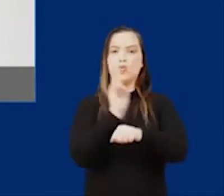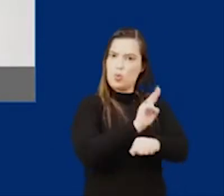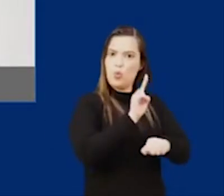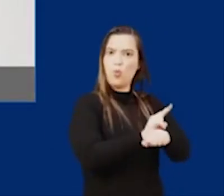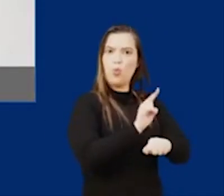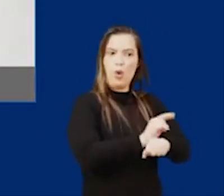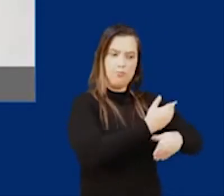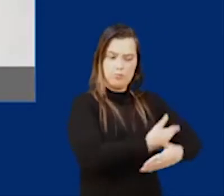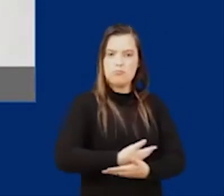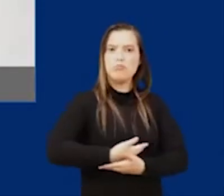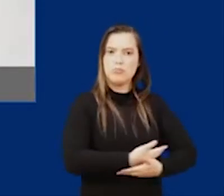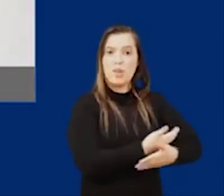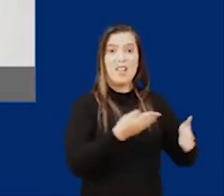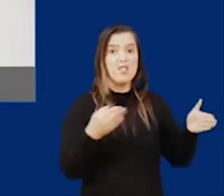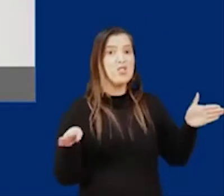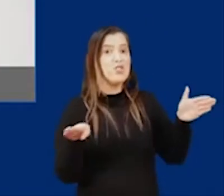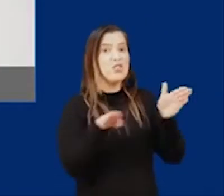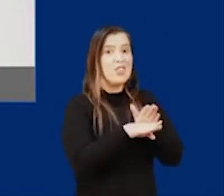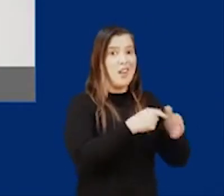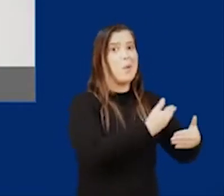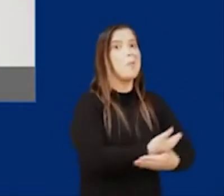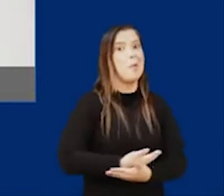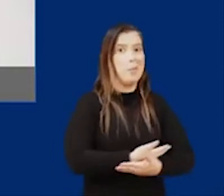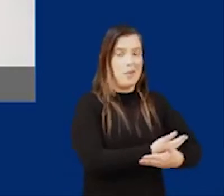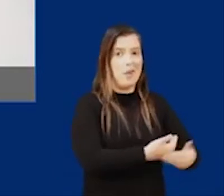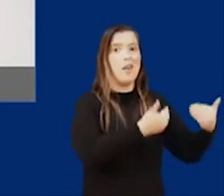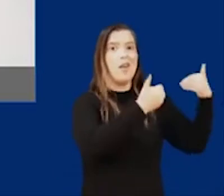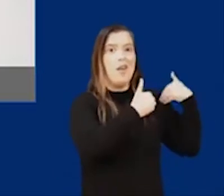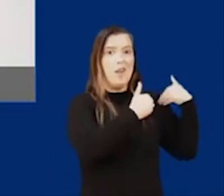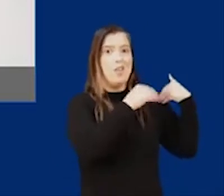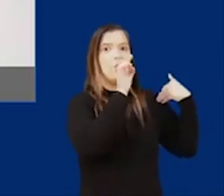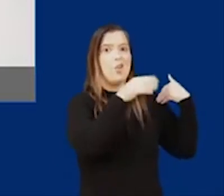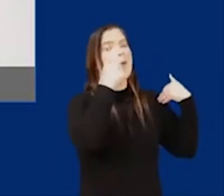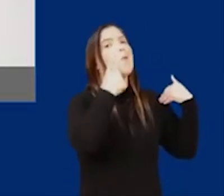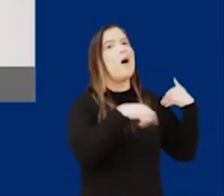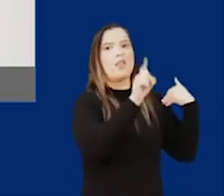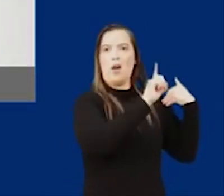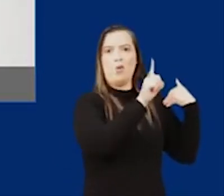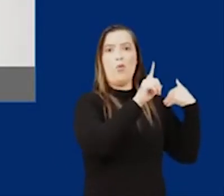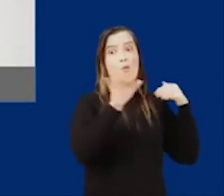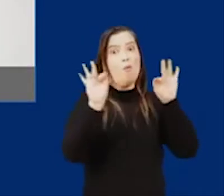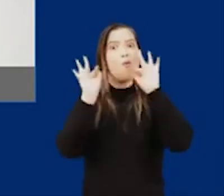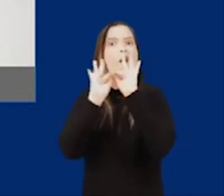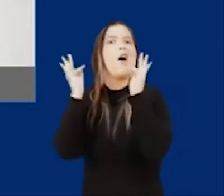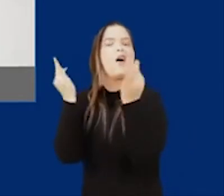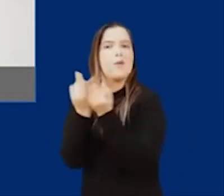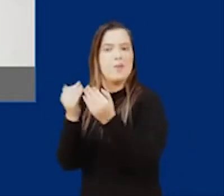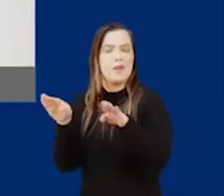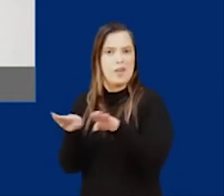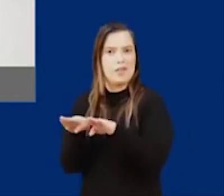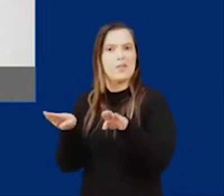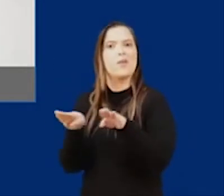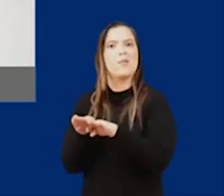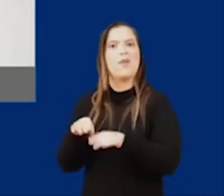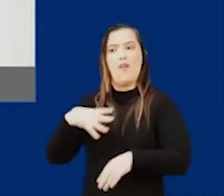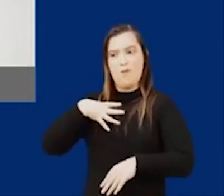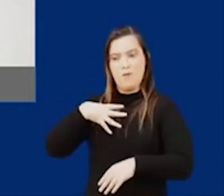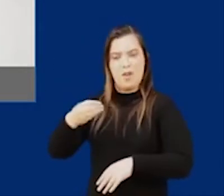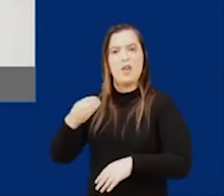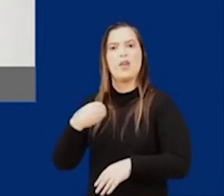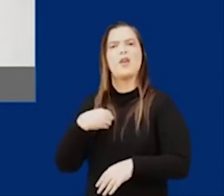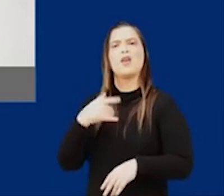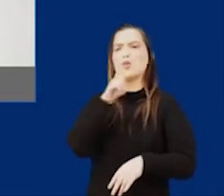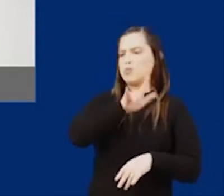chegada desse bebê também é de corresponsabilidade das outras pessoas, né? A gente precisa permitir que os nossos filhos sejam amados por